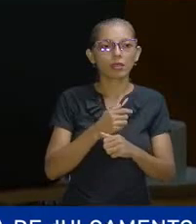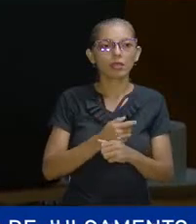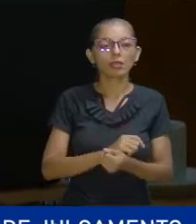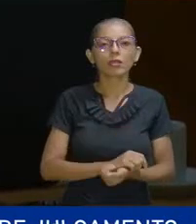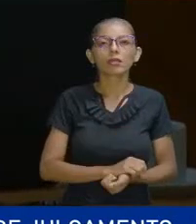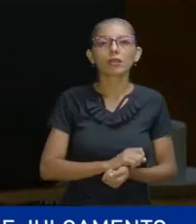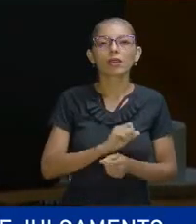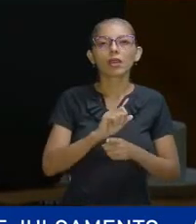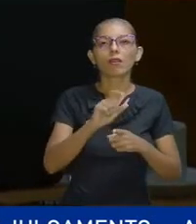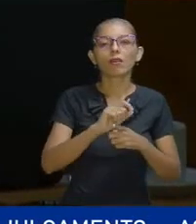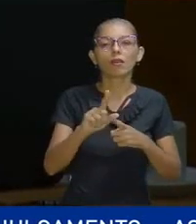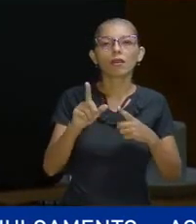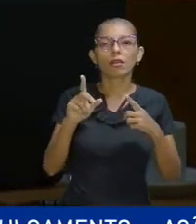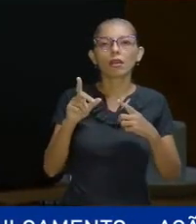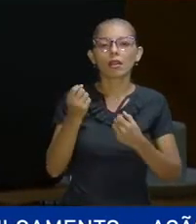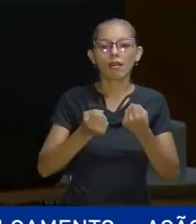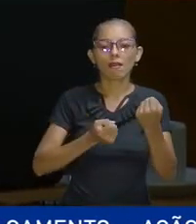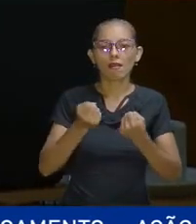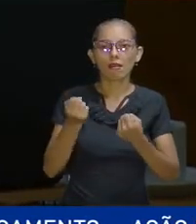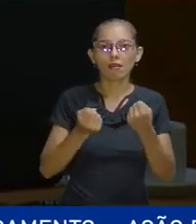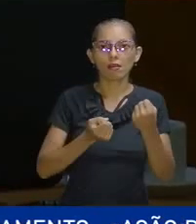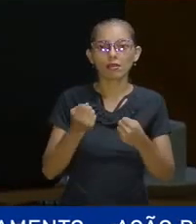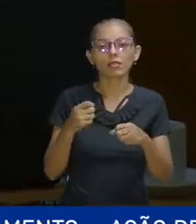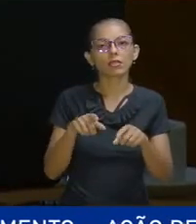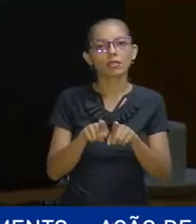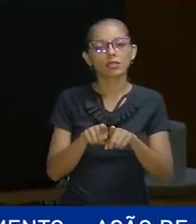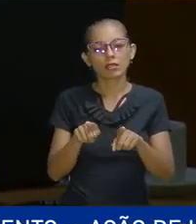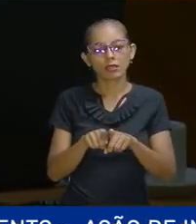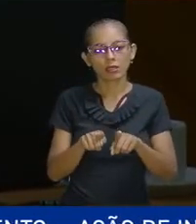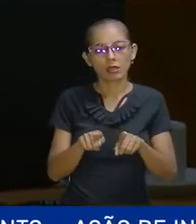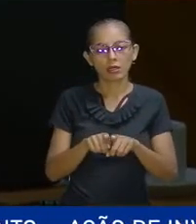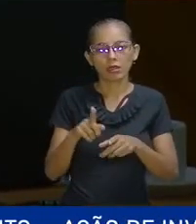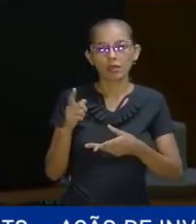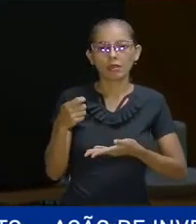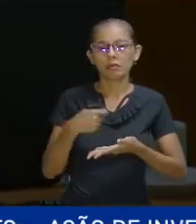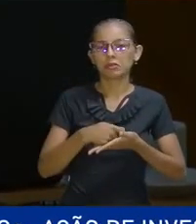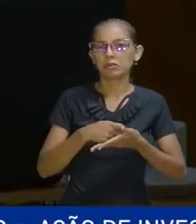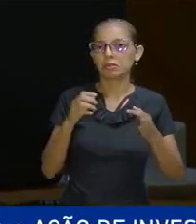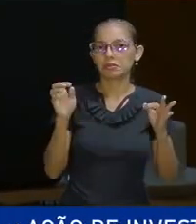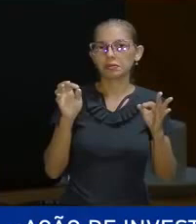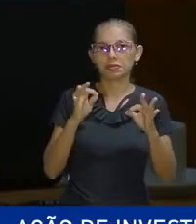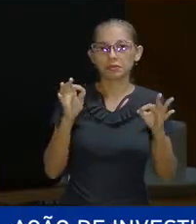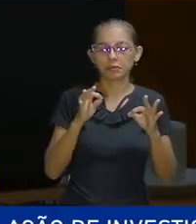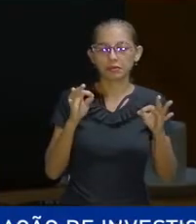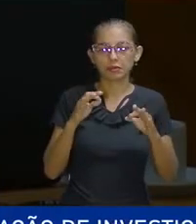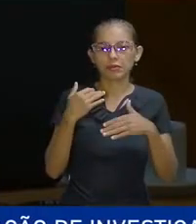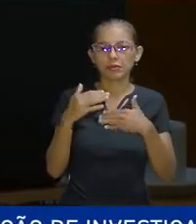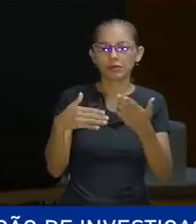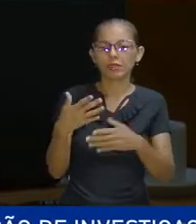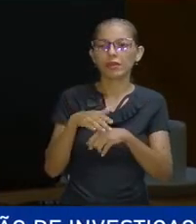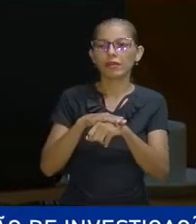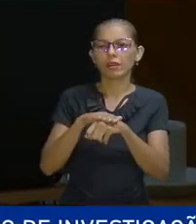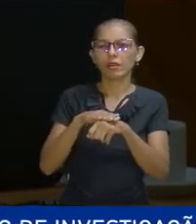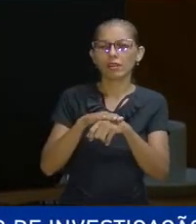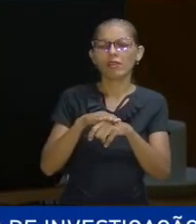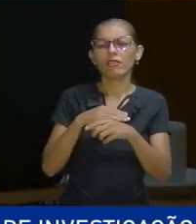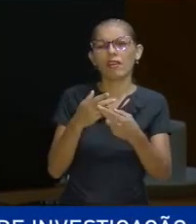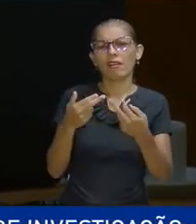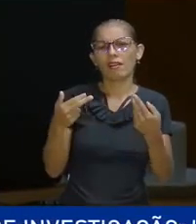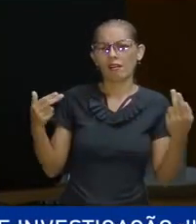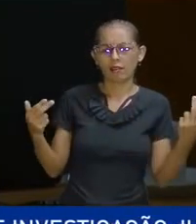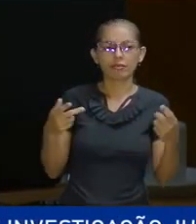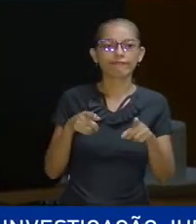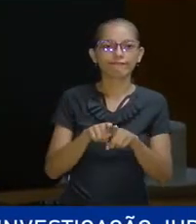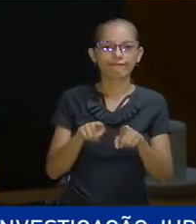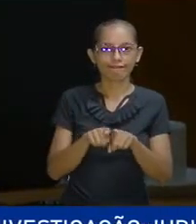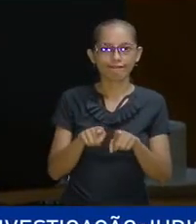de ter ficado de fora da folha de pagamento. Durante essas conversas, os interlocutores conversam sobre valores elevados